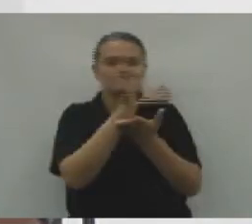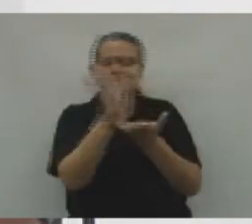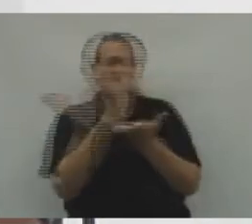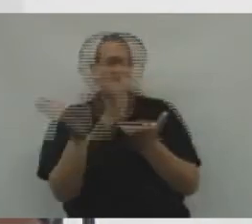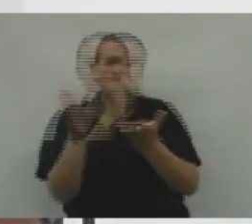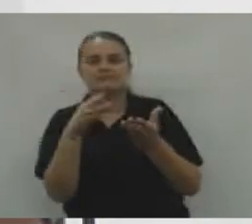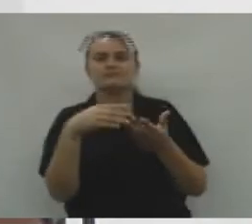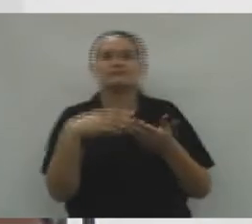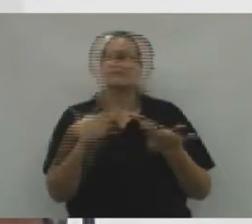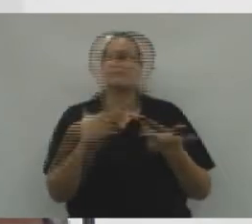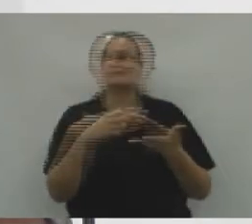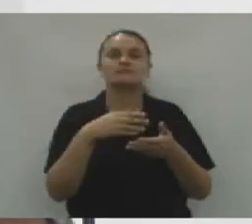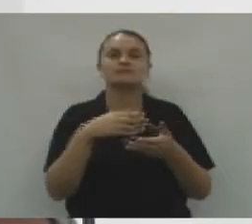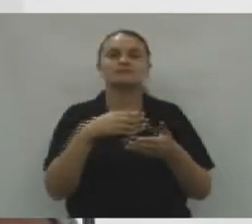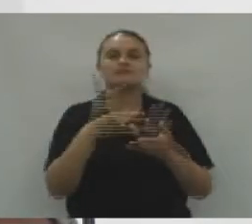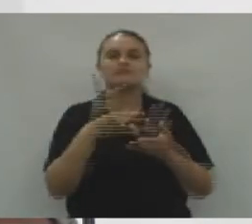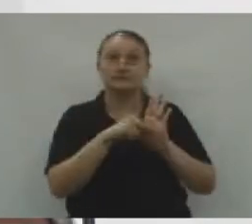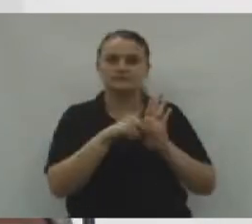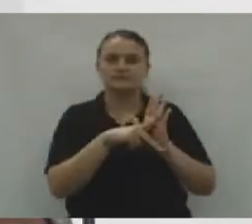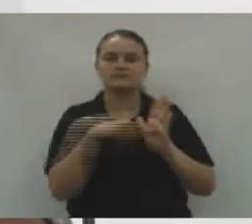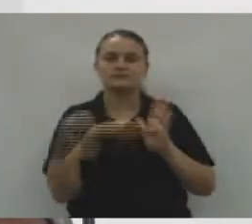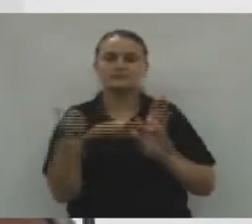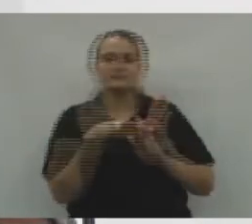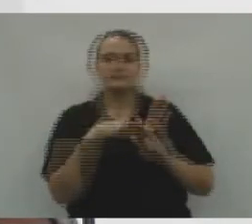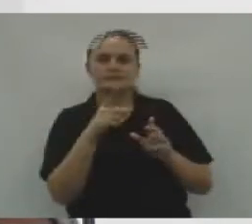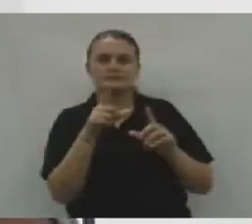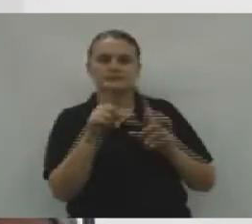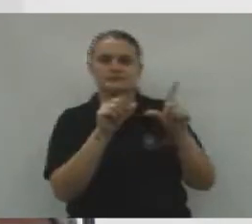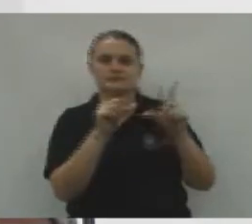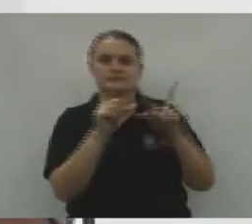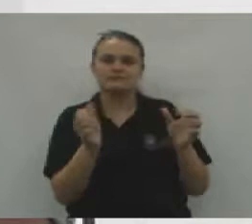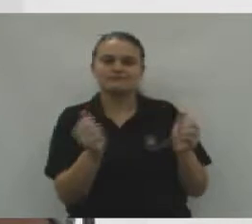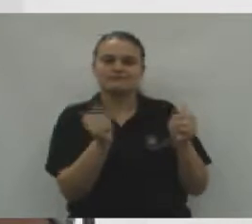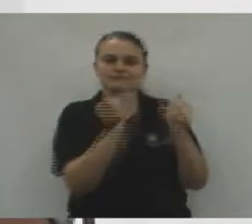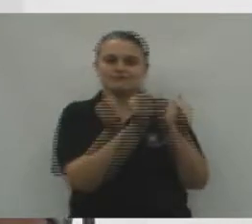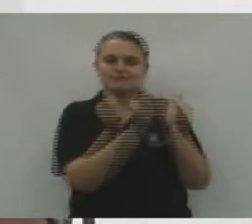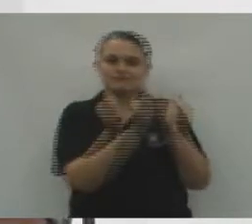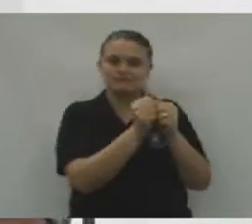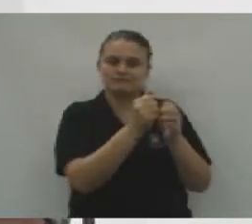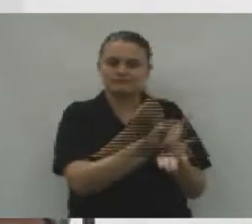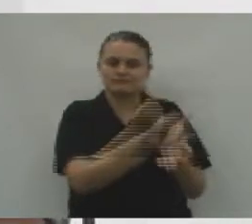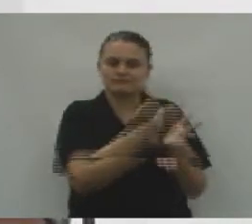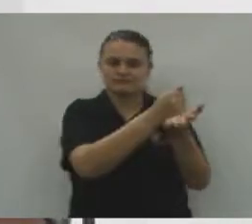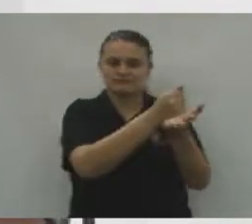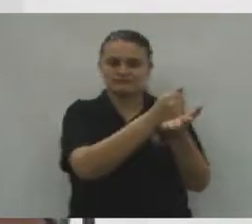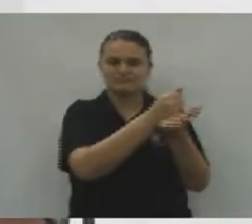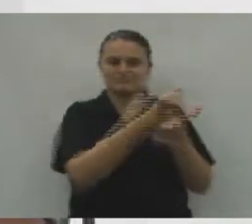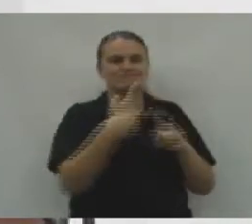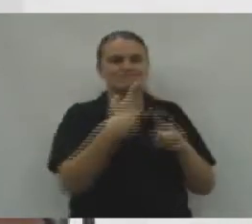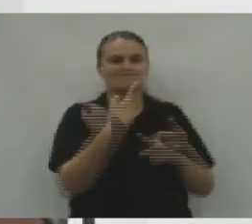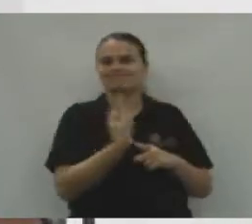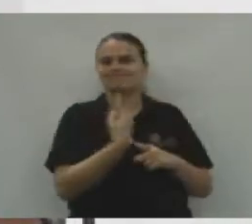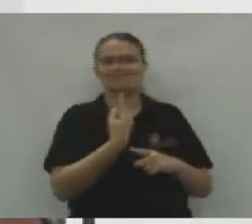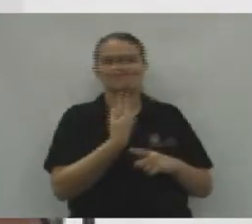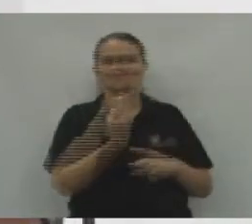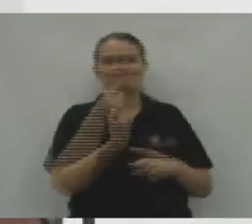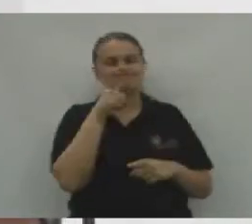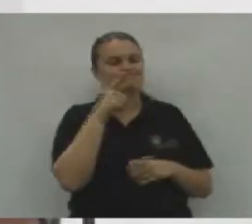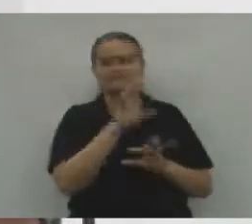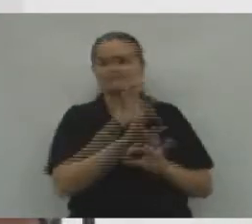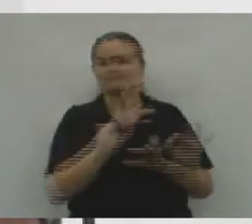nenhuma, nesse projeto, a gente optou pelo caminho das parcerias. A gente sabia que sozinho a gente não ia a lugar nenhum, não